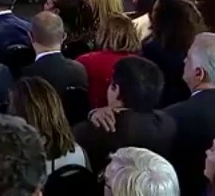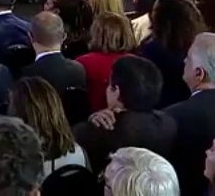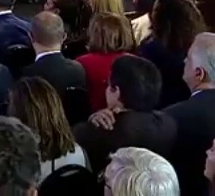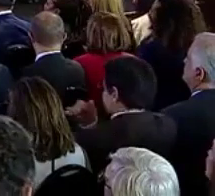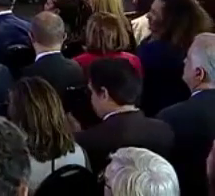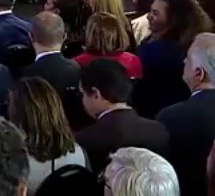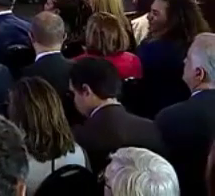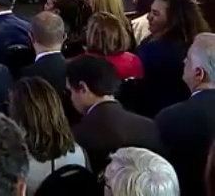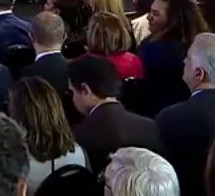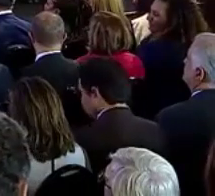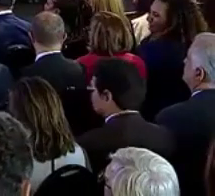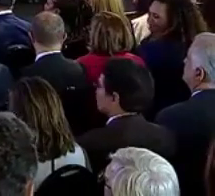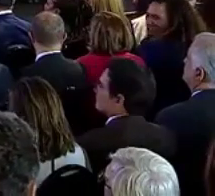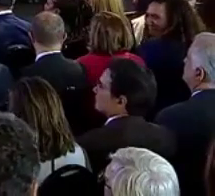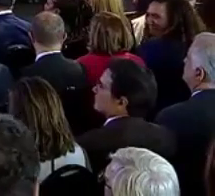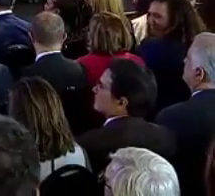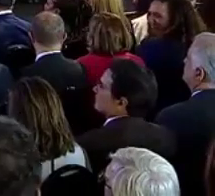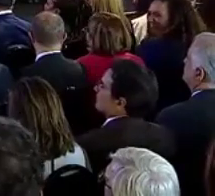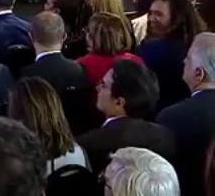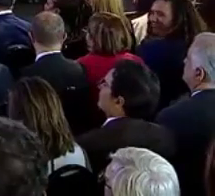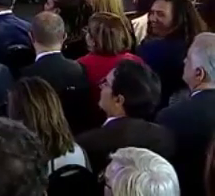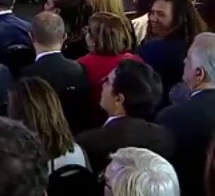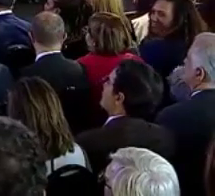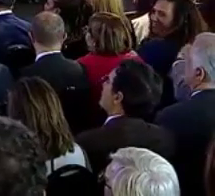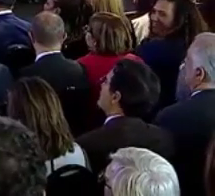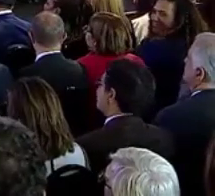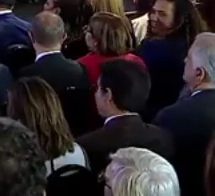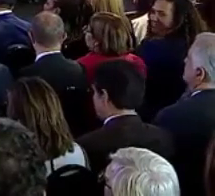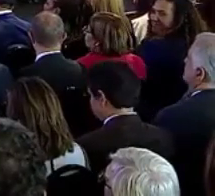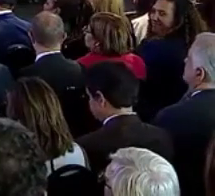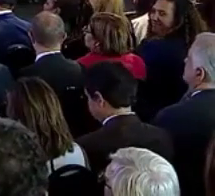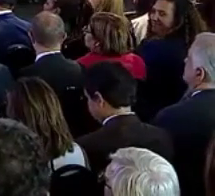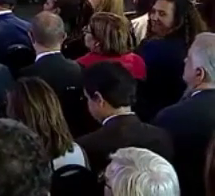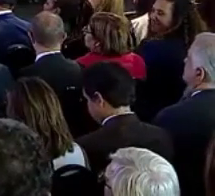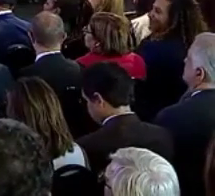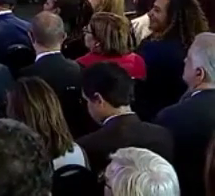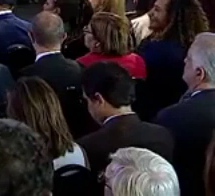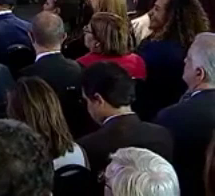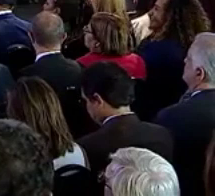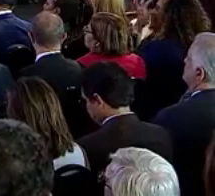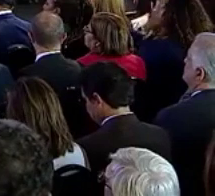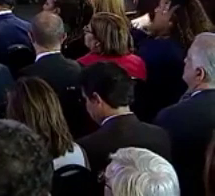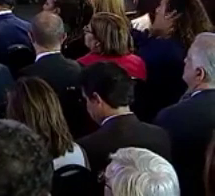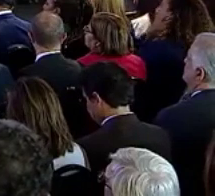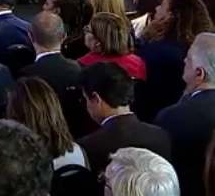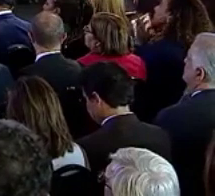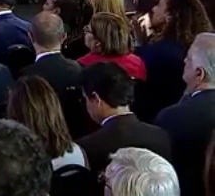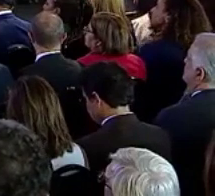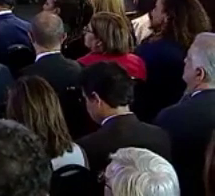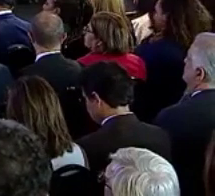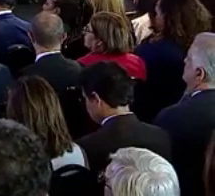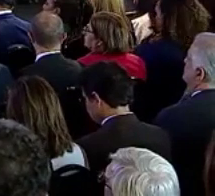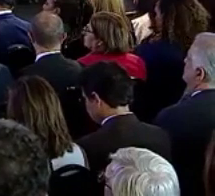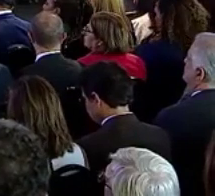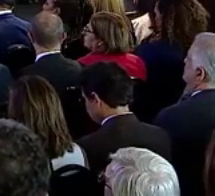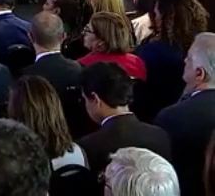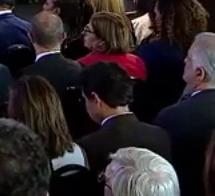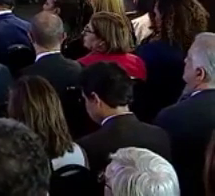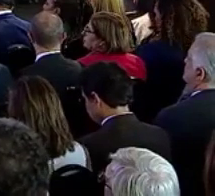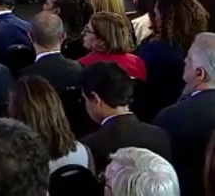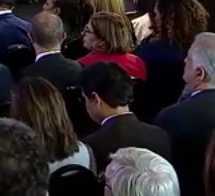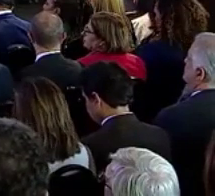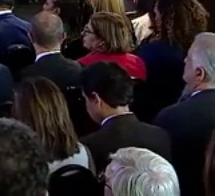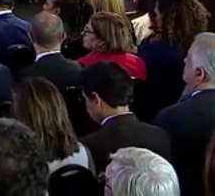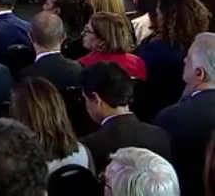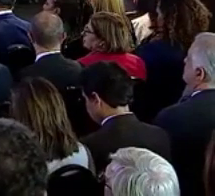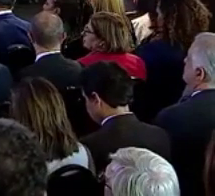aqui presentes, presidente do Supremo Tribunal Federal, Luiz Roberto Barroso, presidente do Tribunal Superior Eleitoral, ministro